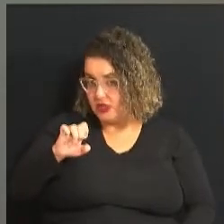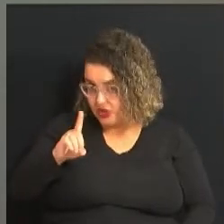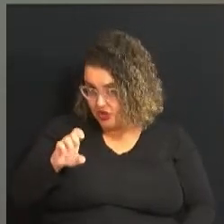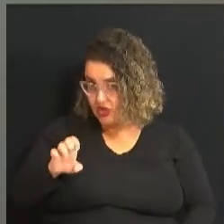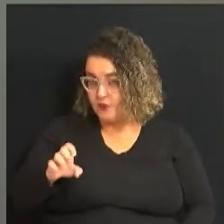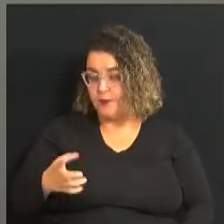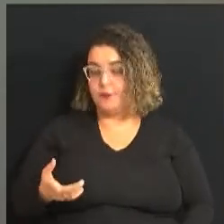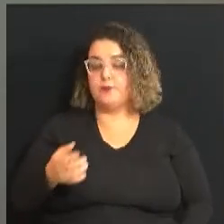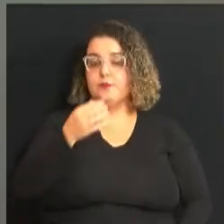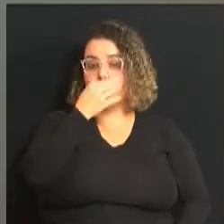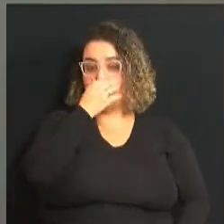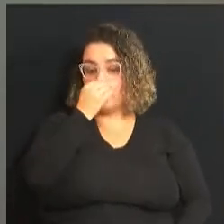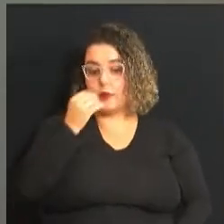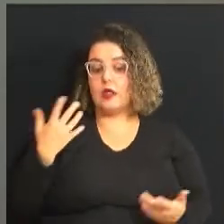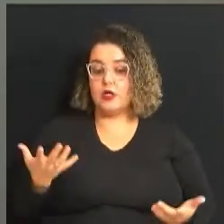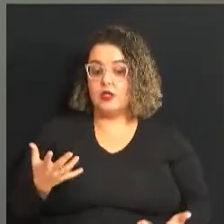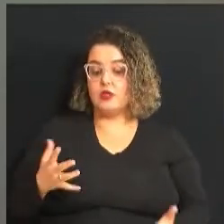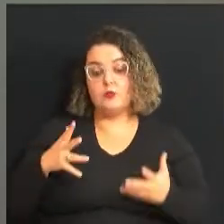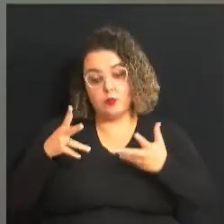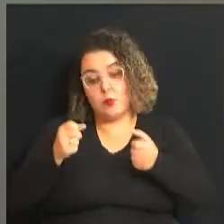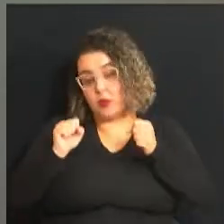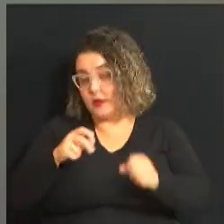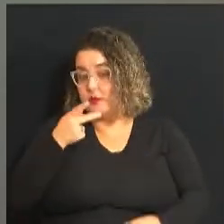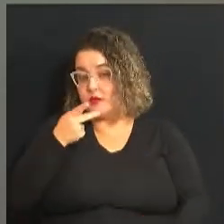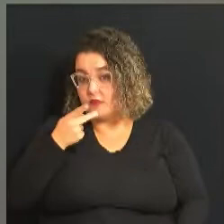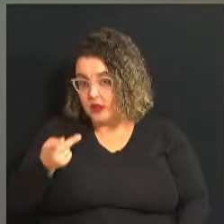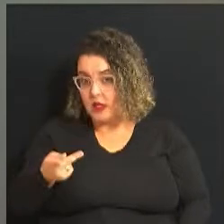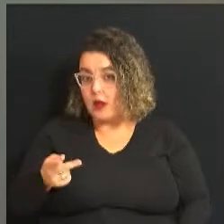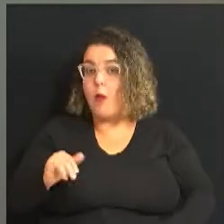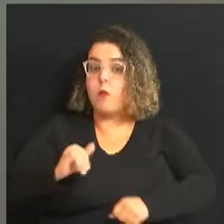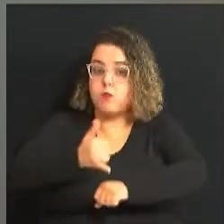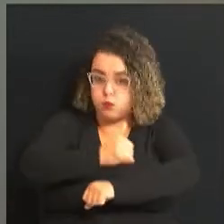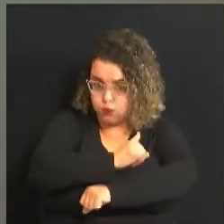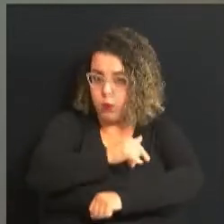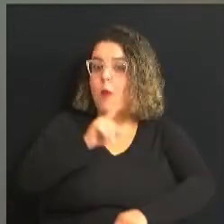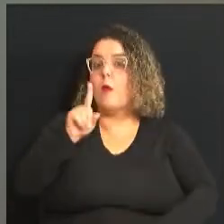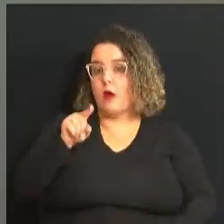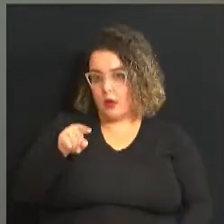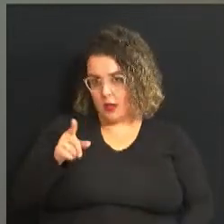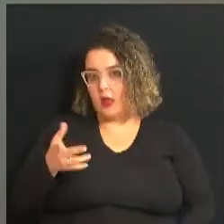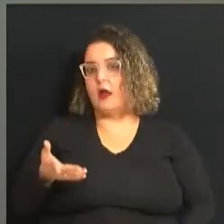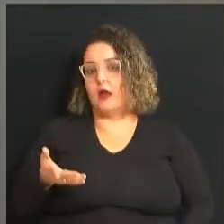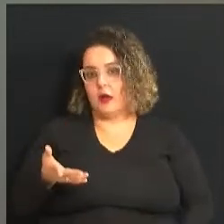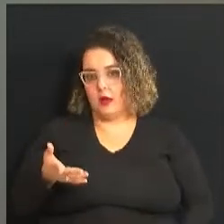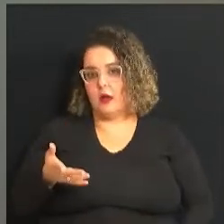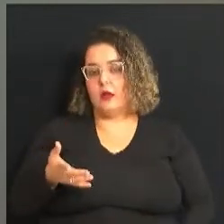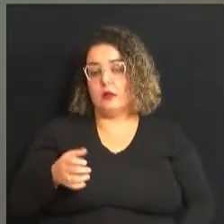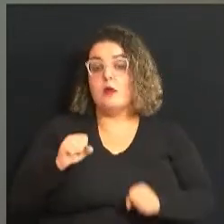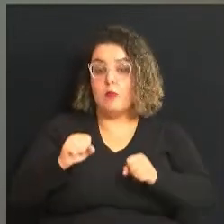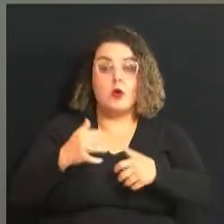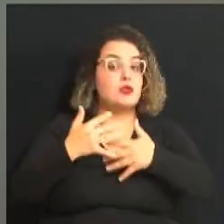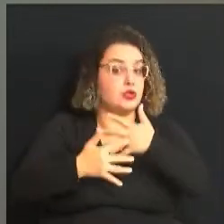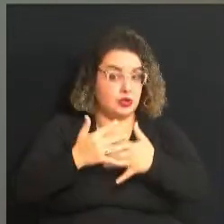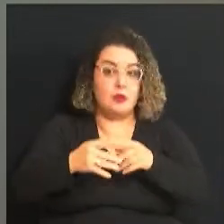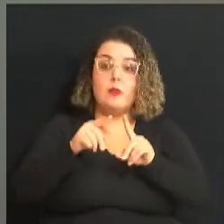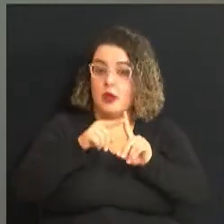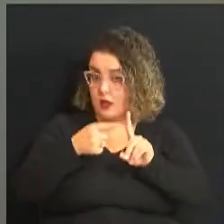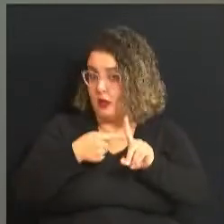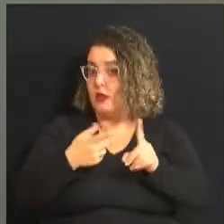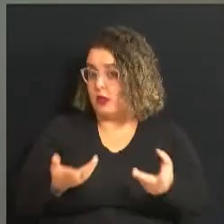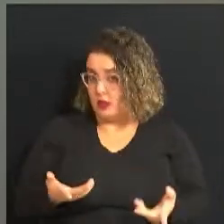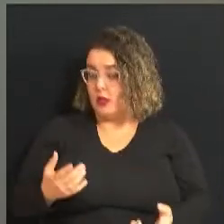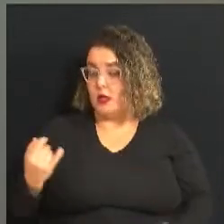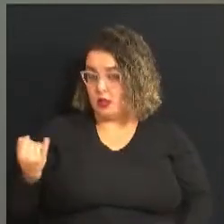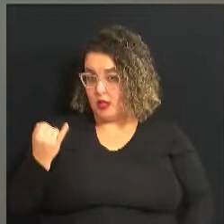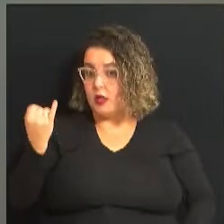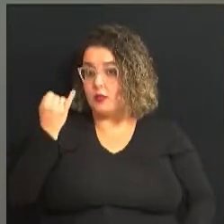de maneira geral, a gente pode falar que a obesidade é sim um fator que pode atrapalhar a gravidez. E é